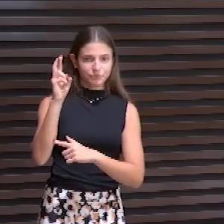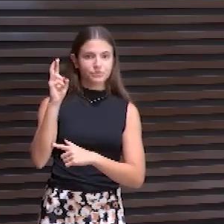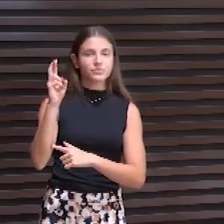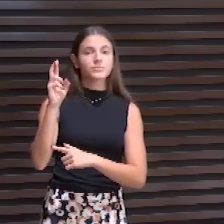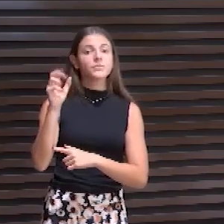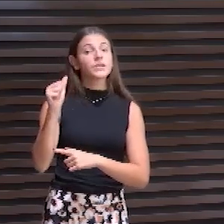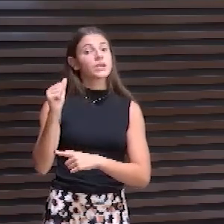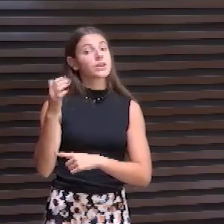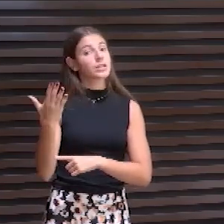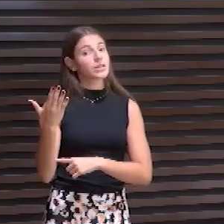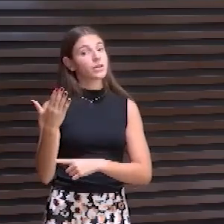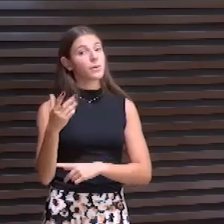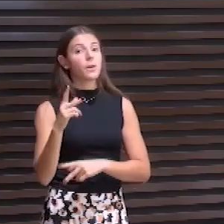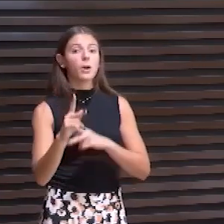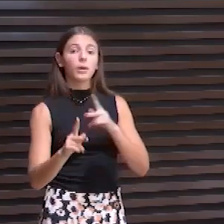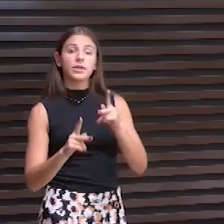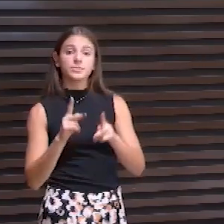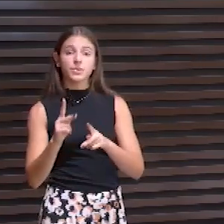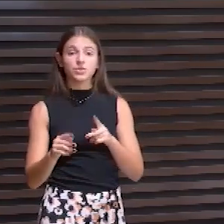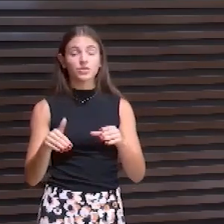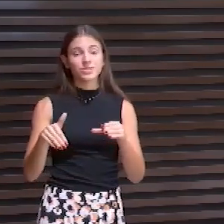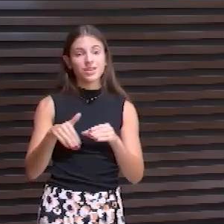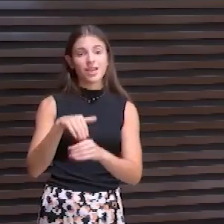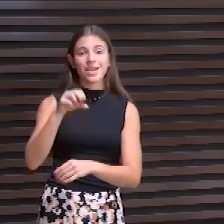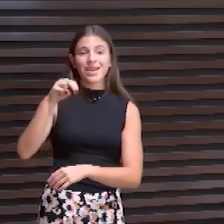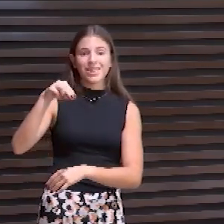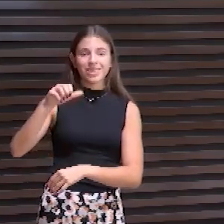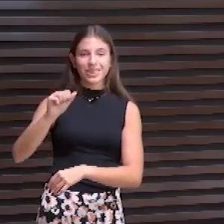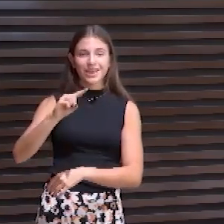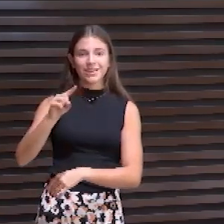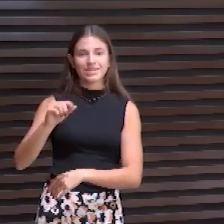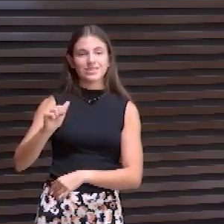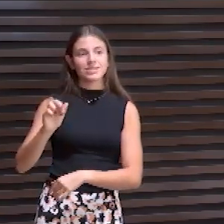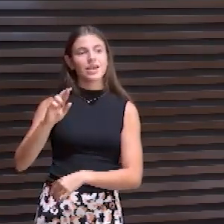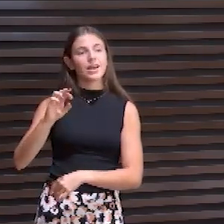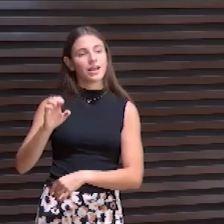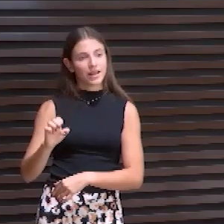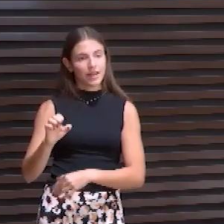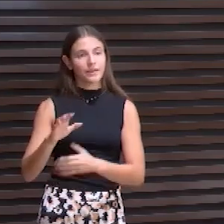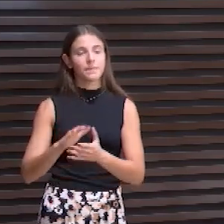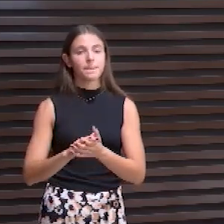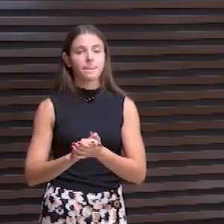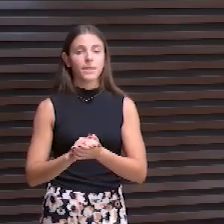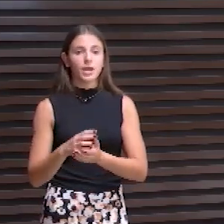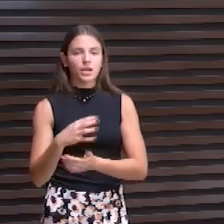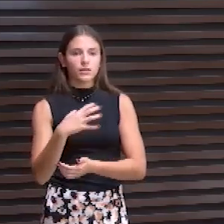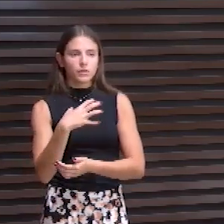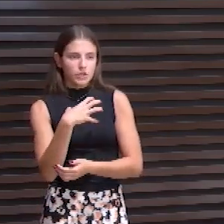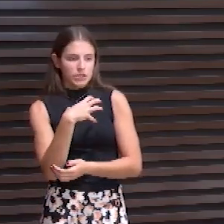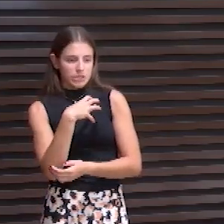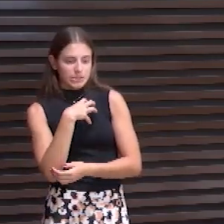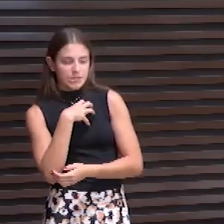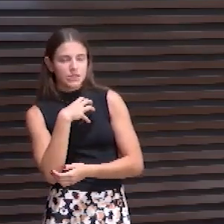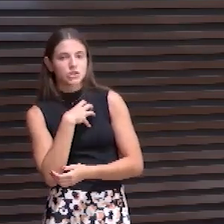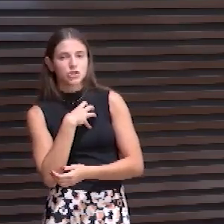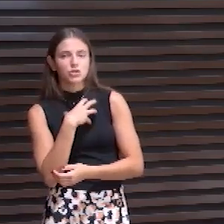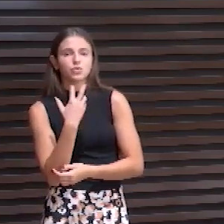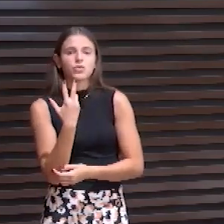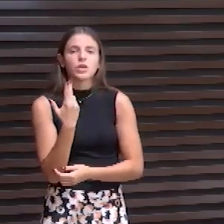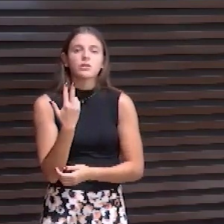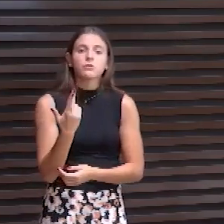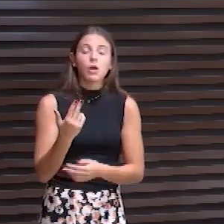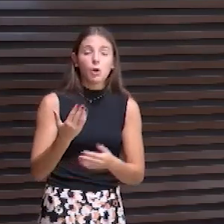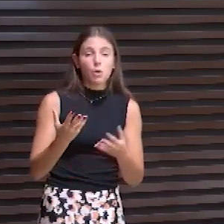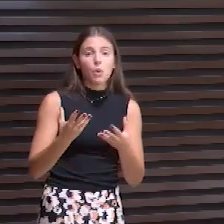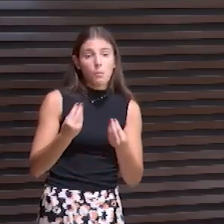Então aqueles ouvintes em Nazaré estavam exigindo e agindo assim como muitos no meio dessa